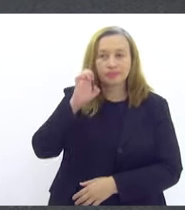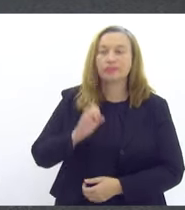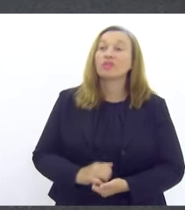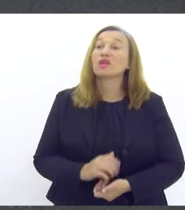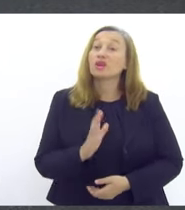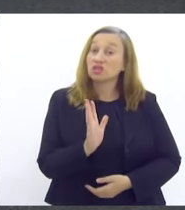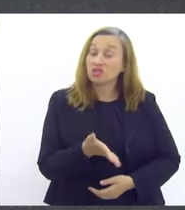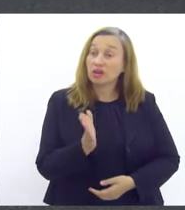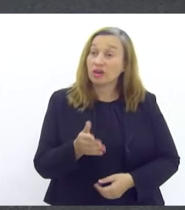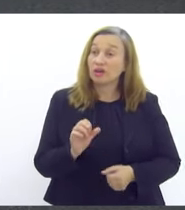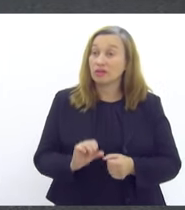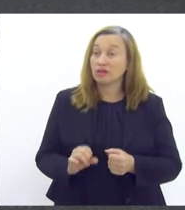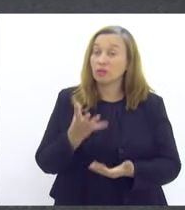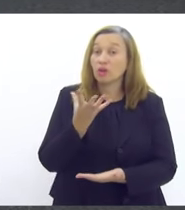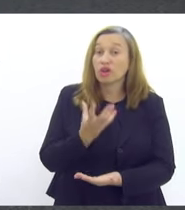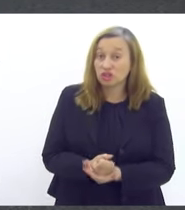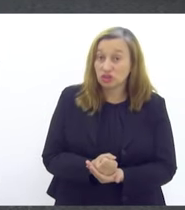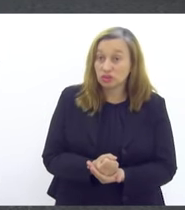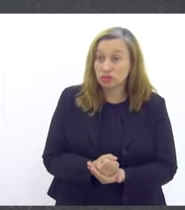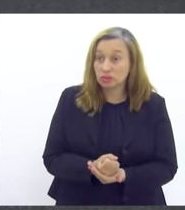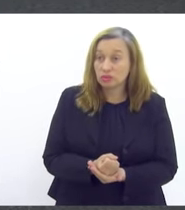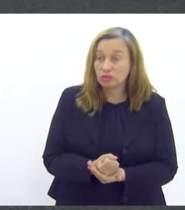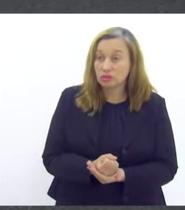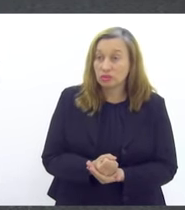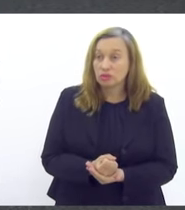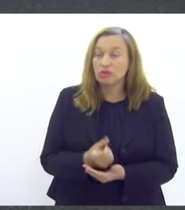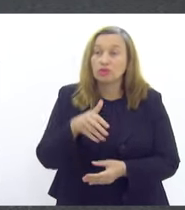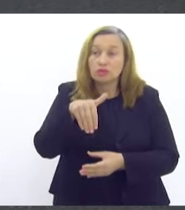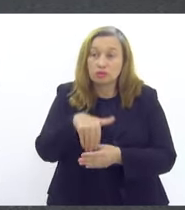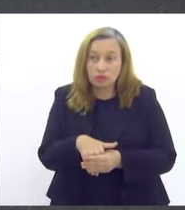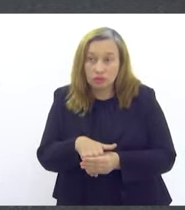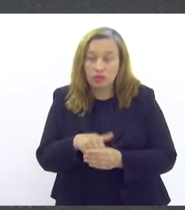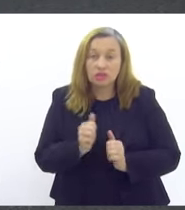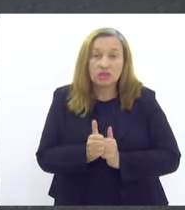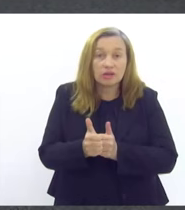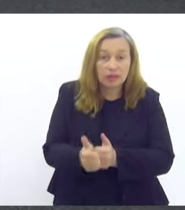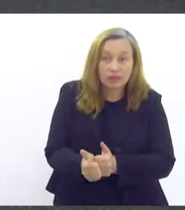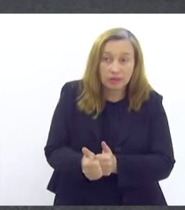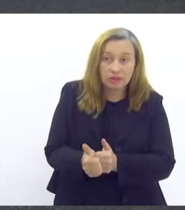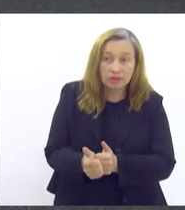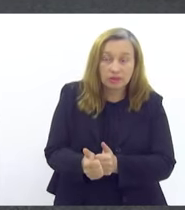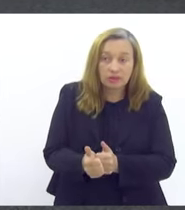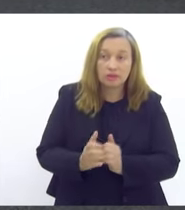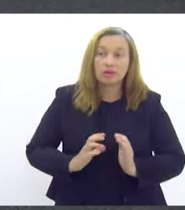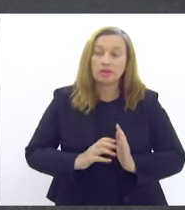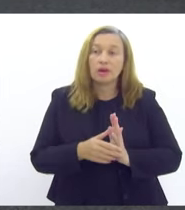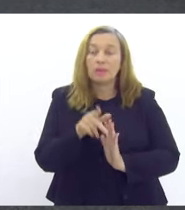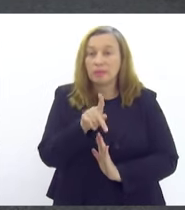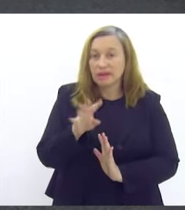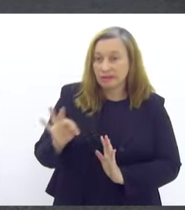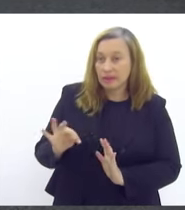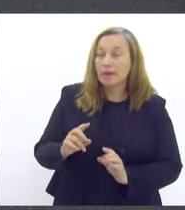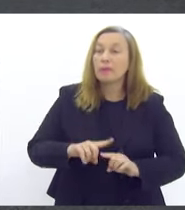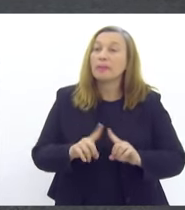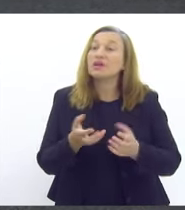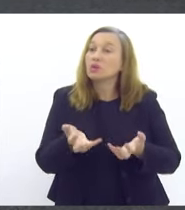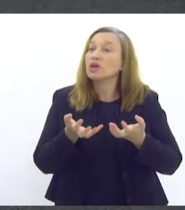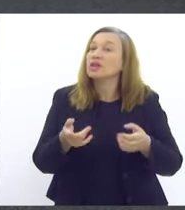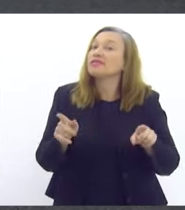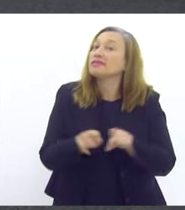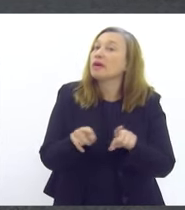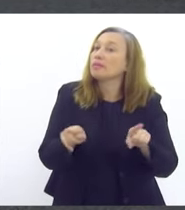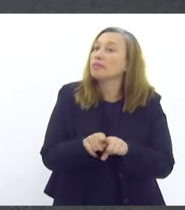já fez aqui o registro dos votos, encaminhamento de votos da bancada do PT. Mas eu queria